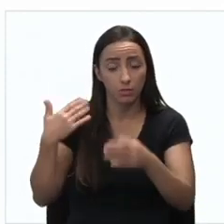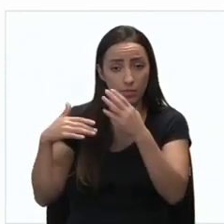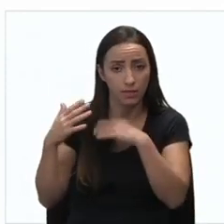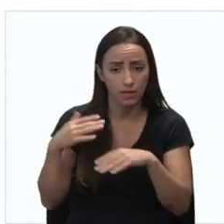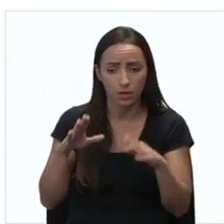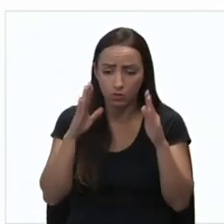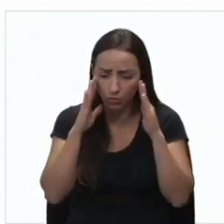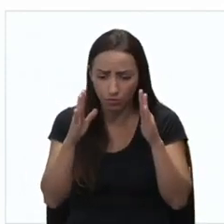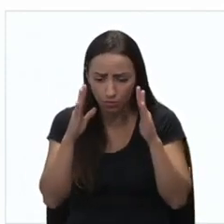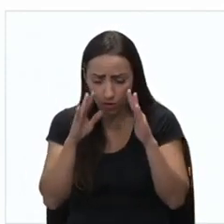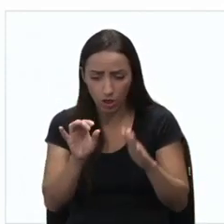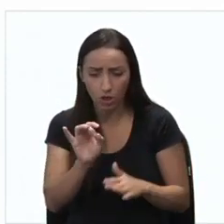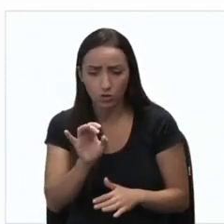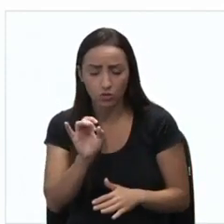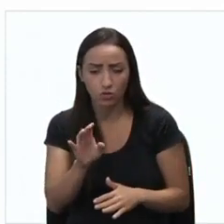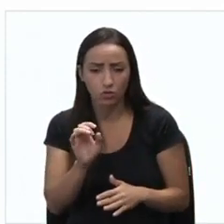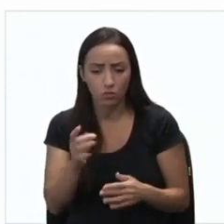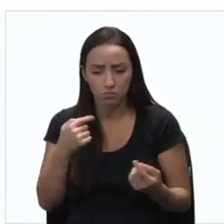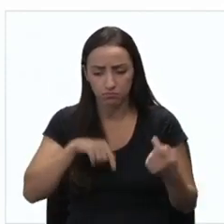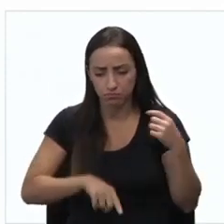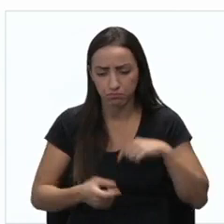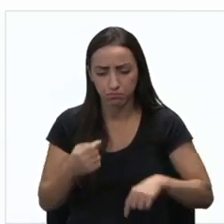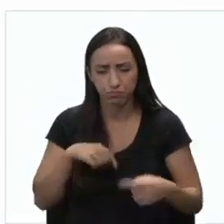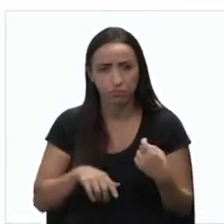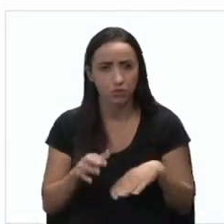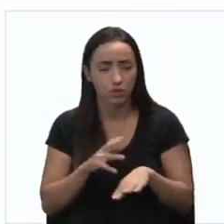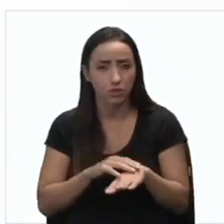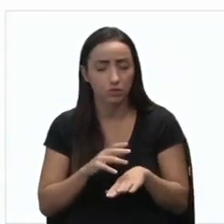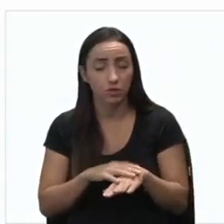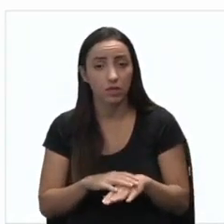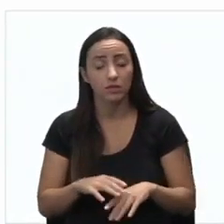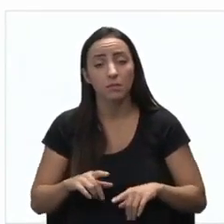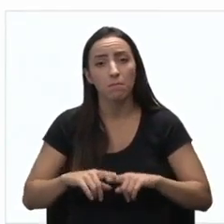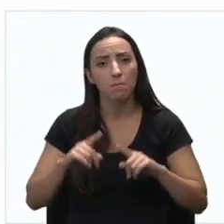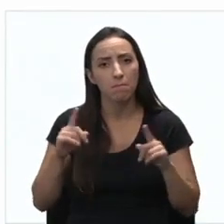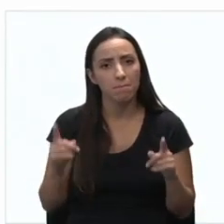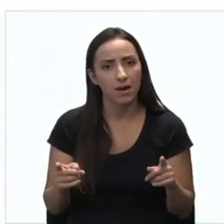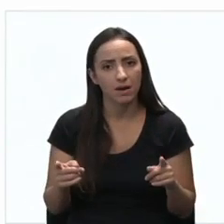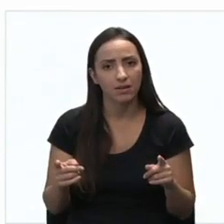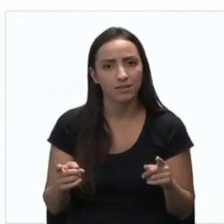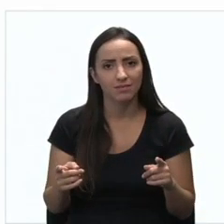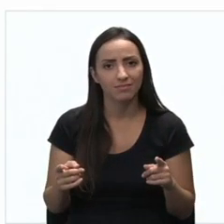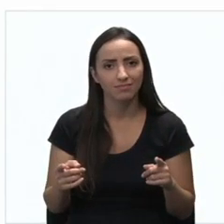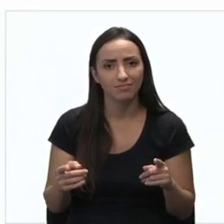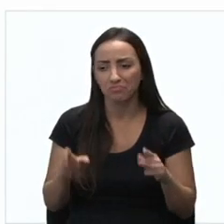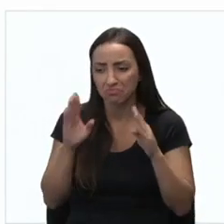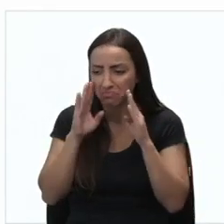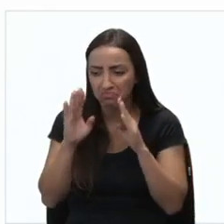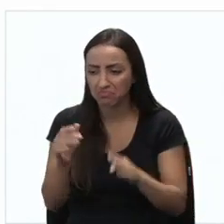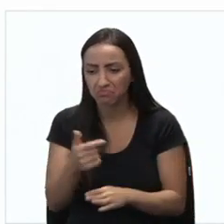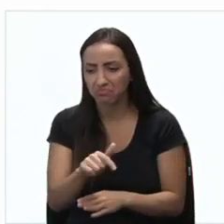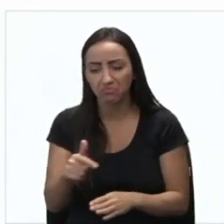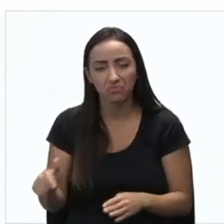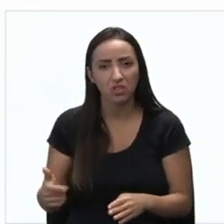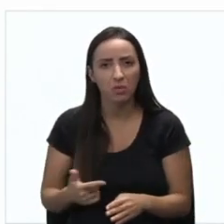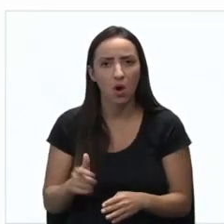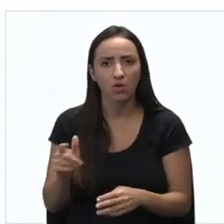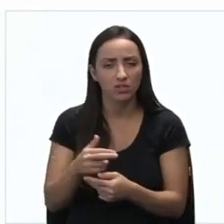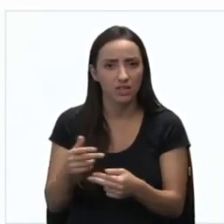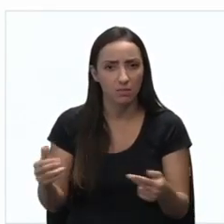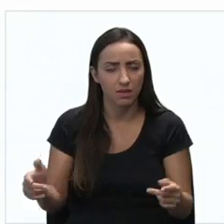questão biológica, orgânica da doença e não dando valor aí para outros critérios